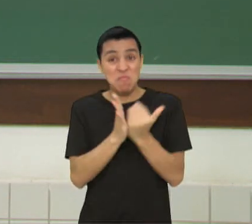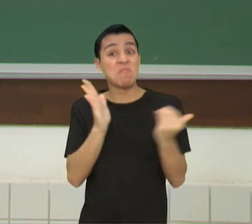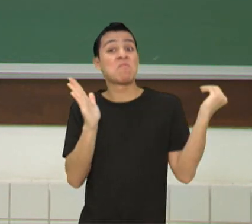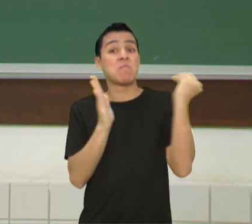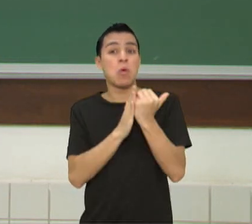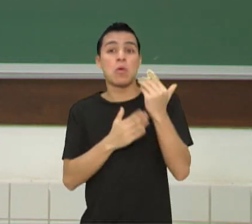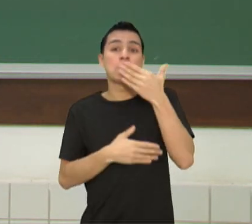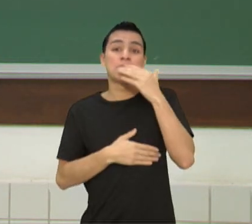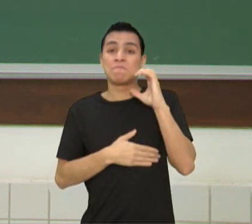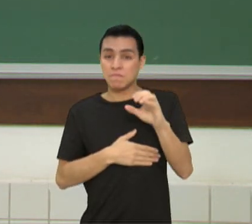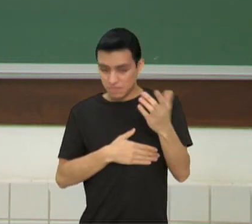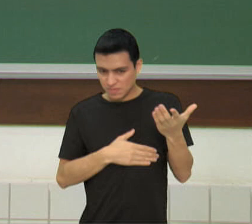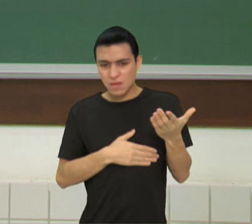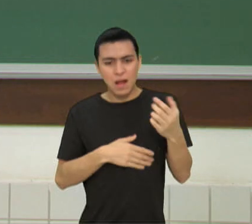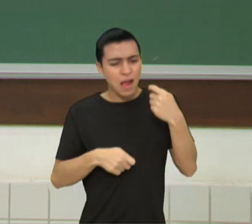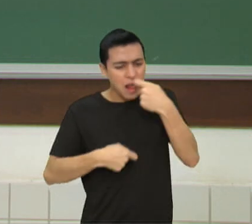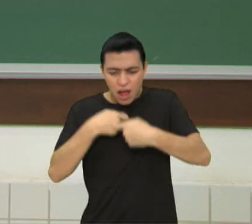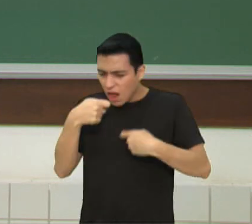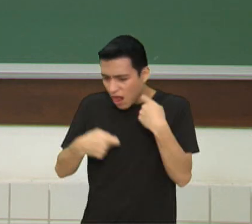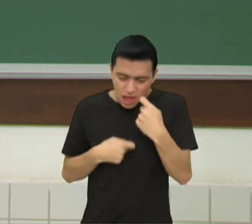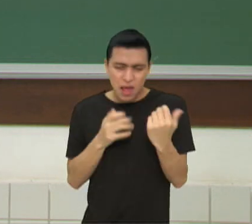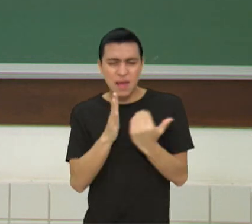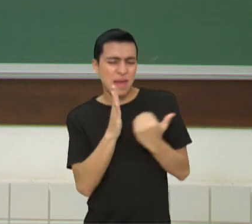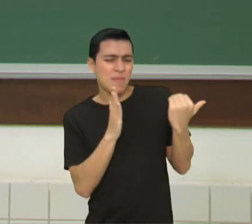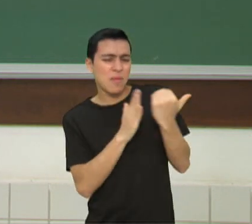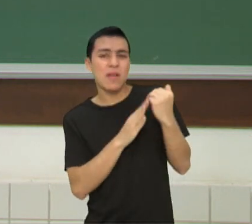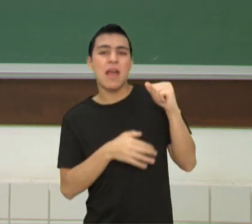carboidrato também. Então veja, uma dieta muito rica em amido.